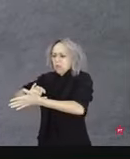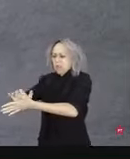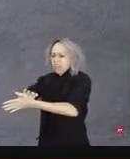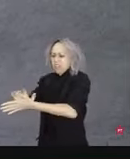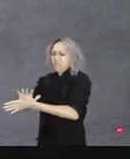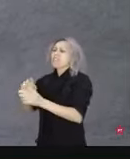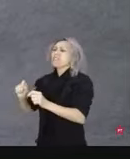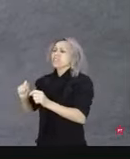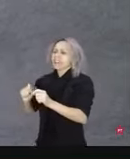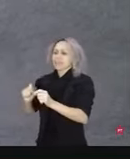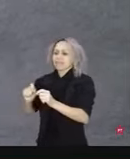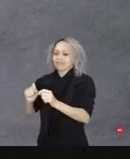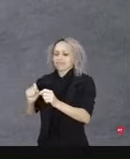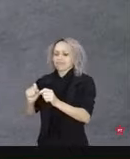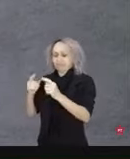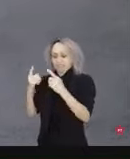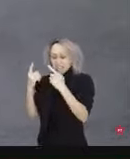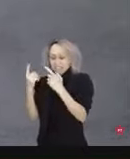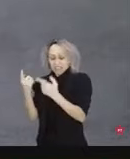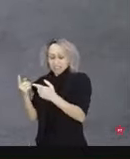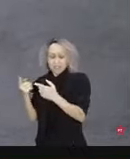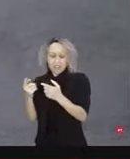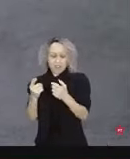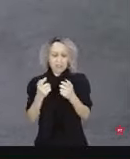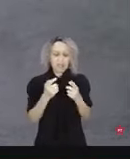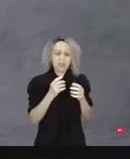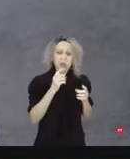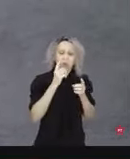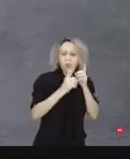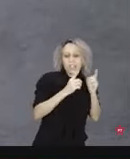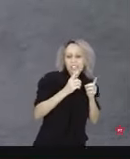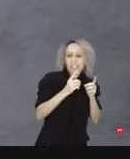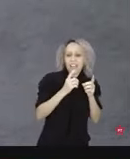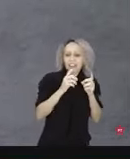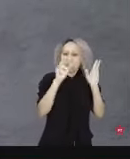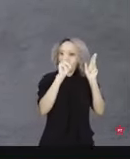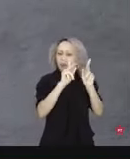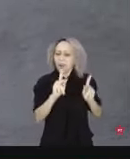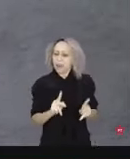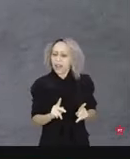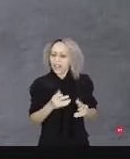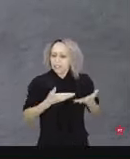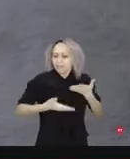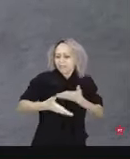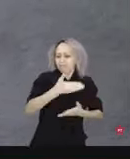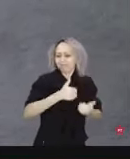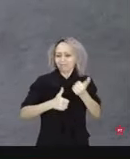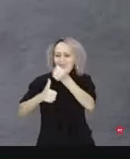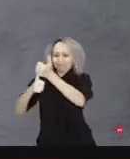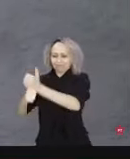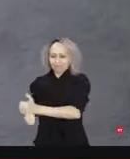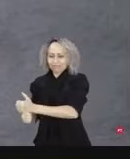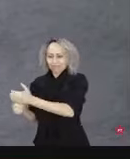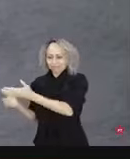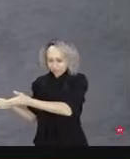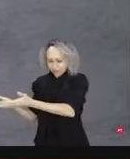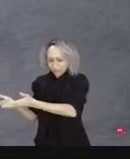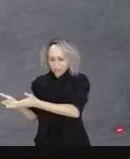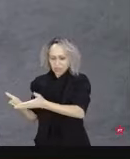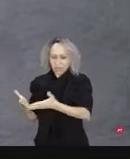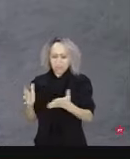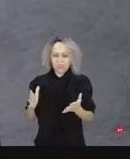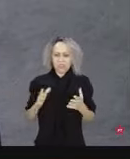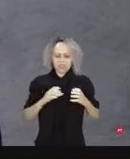ao diálogo e temperança. Quando o ódio perde seu lugar no coração das